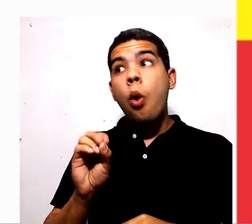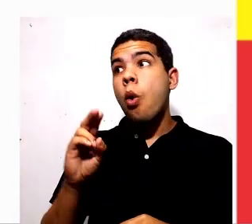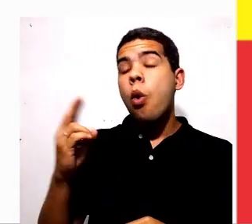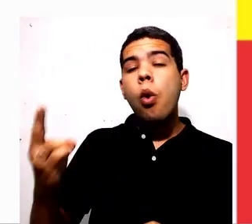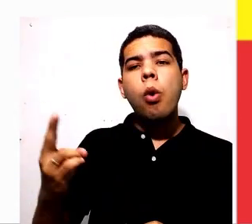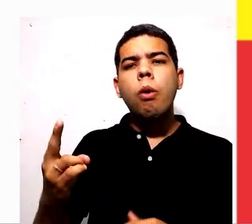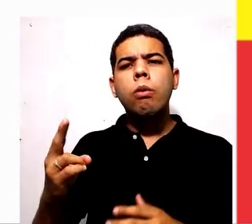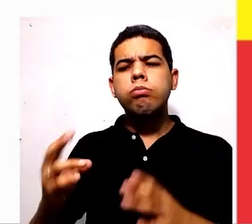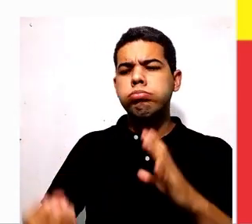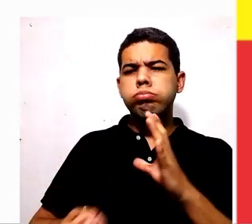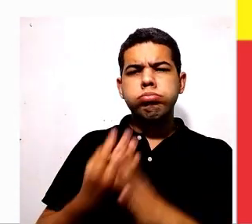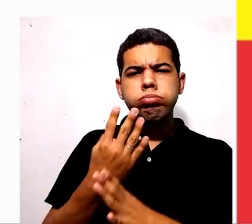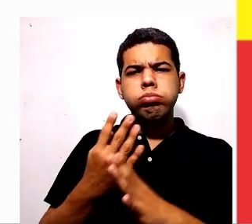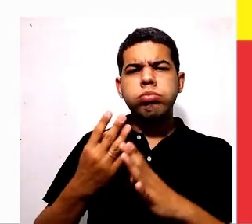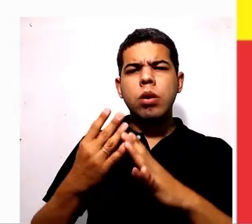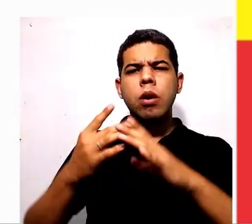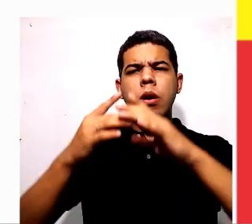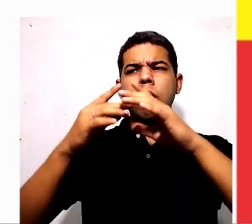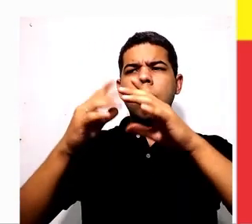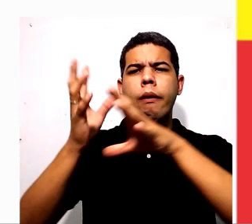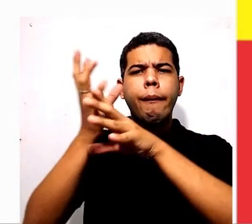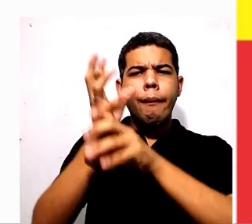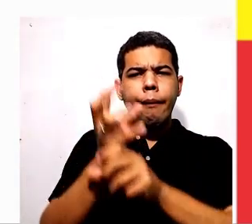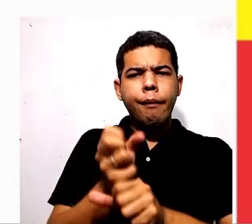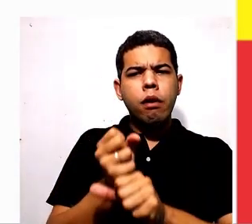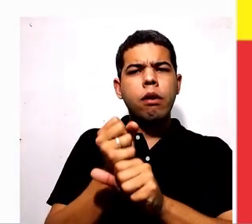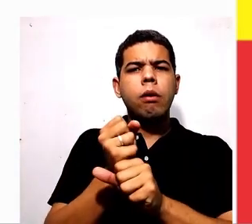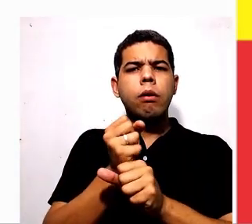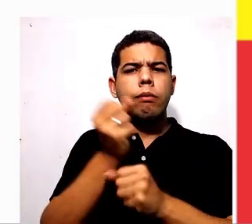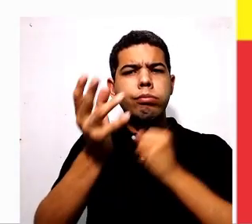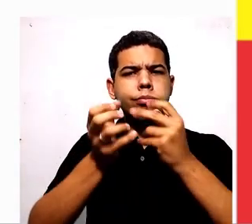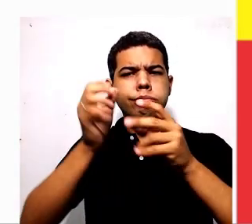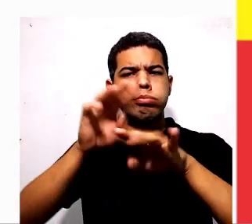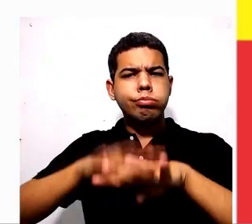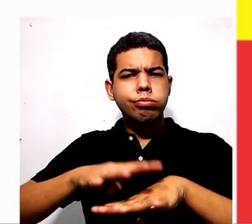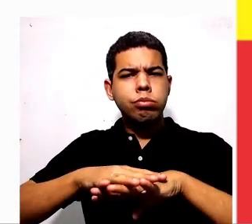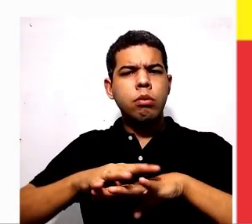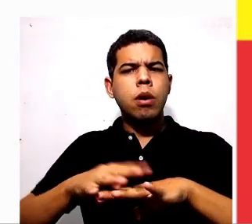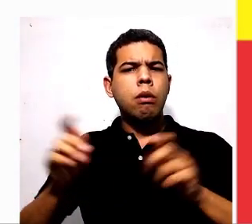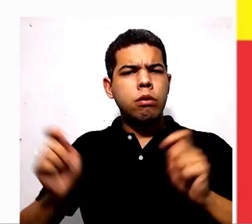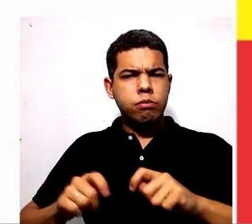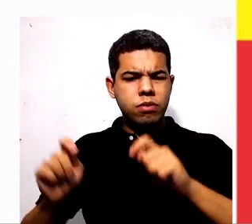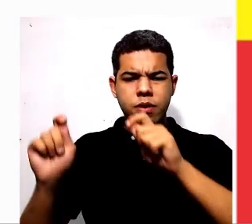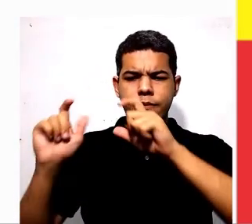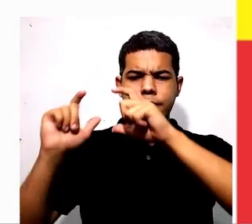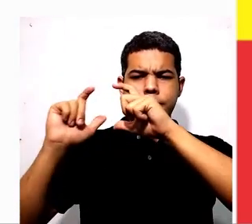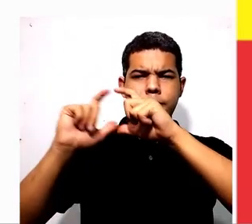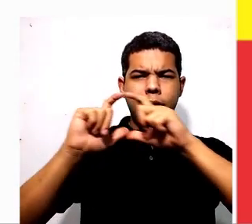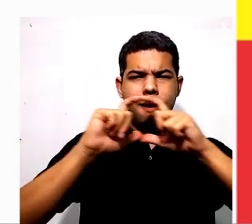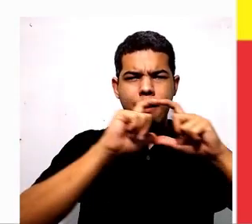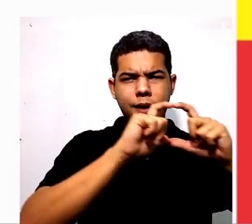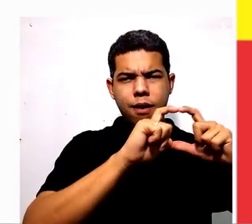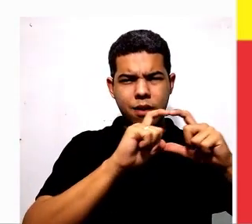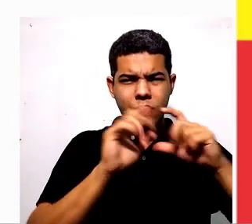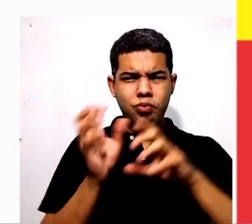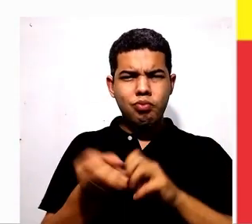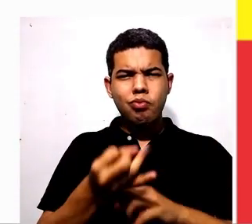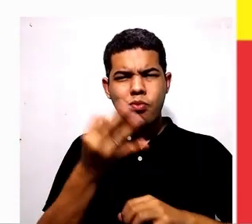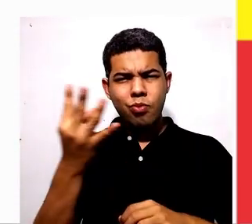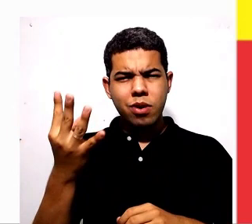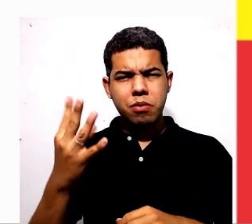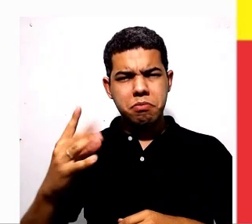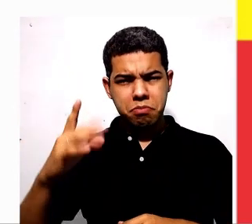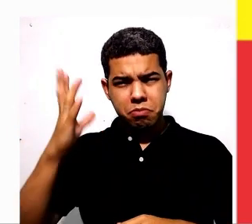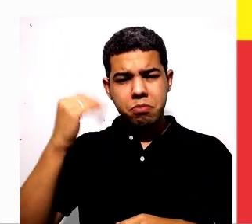criar uma expressão matemática onde representa esses elementos, a quantidade de quadradinhos? Então, ó, quantos